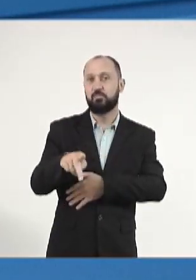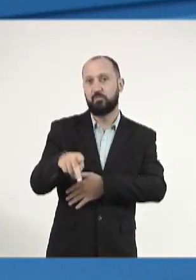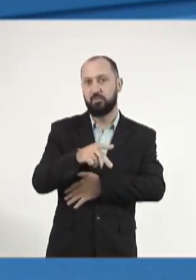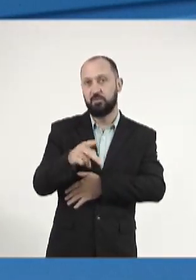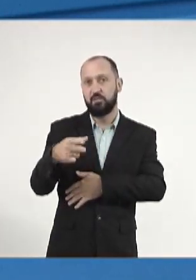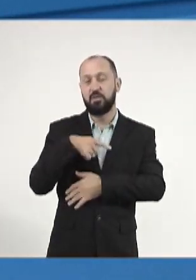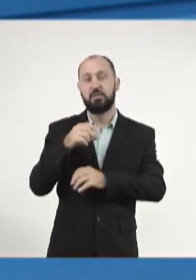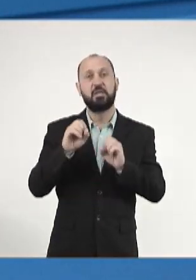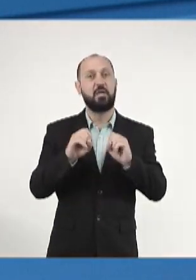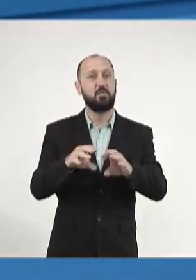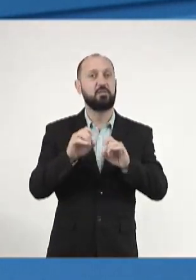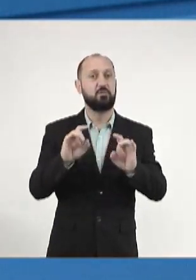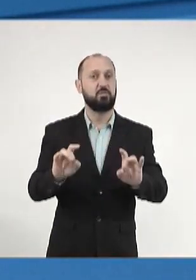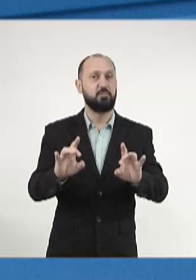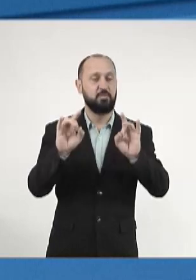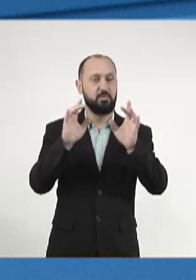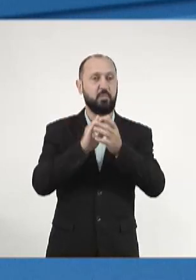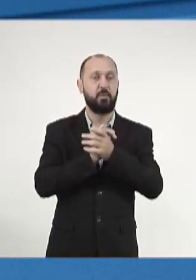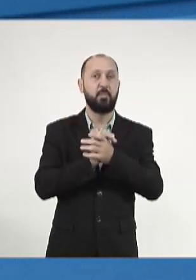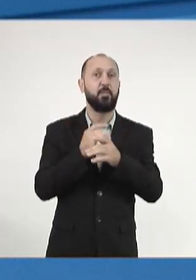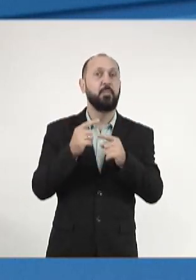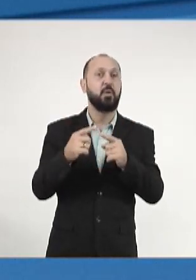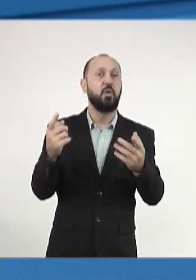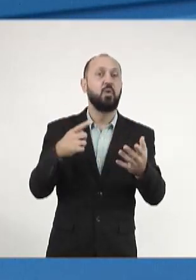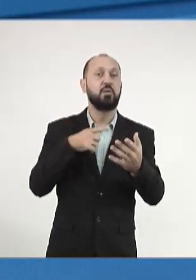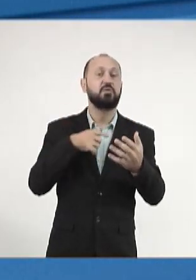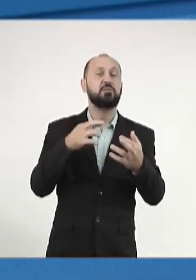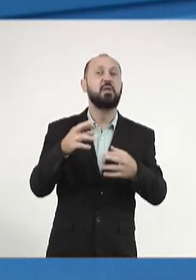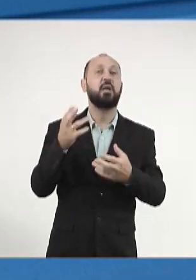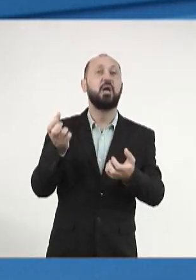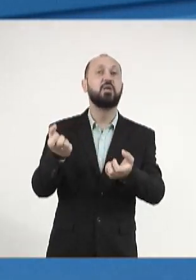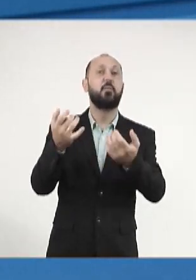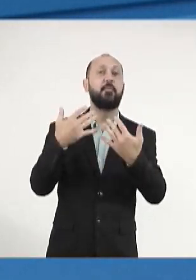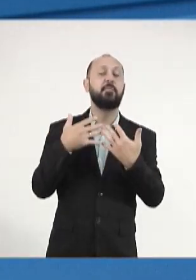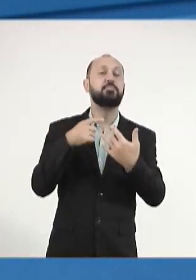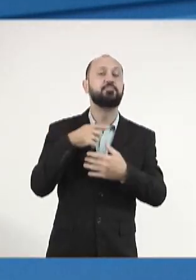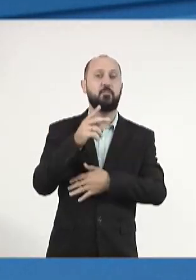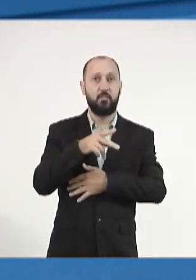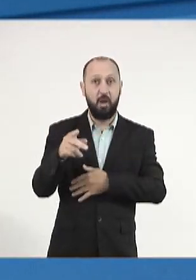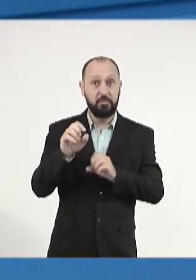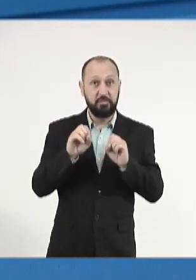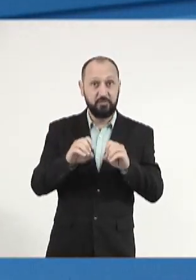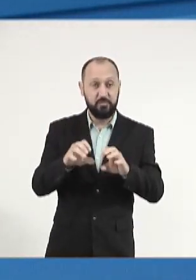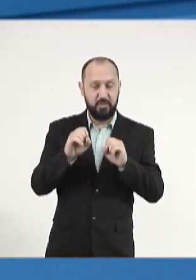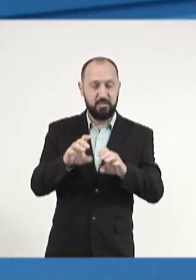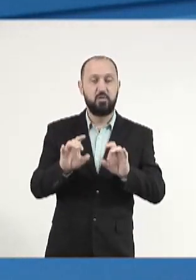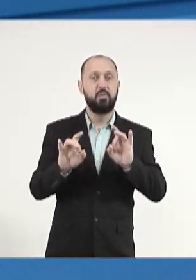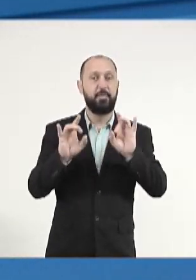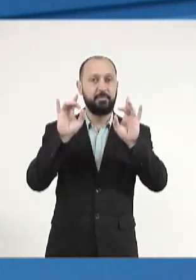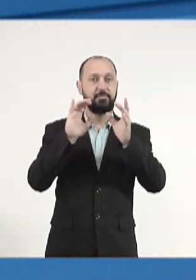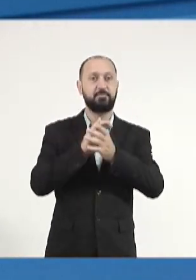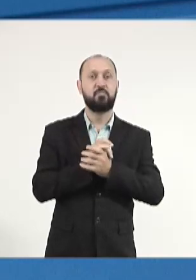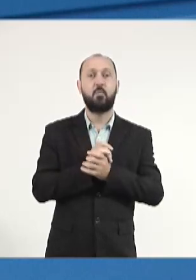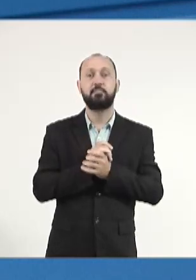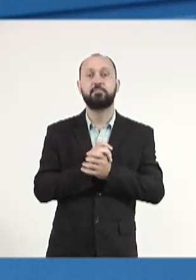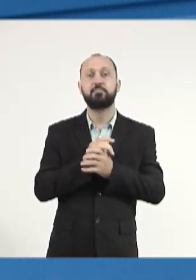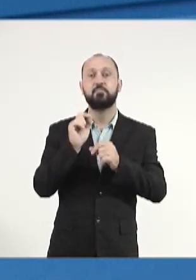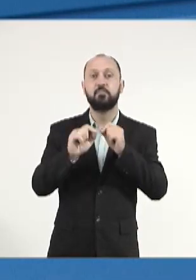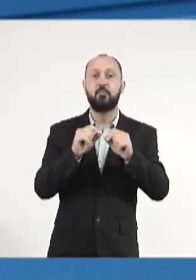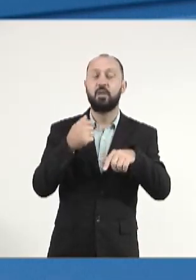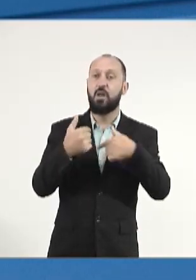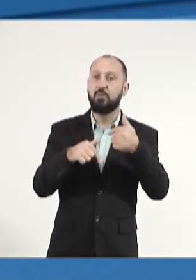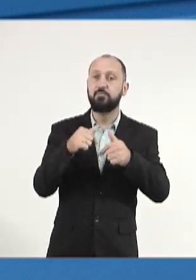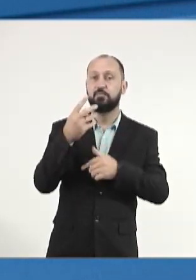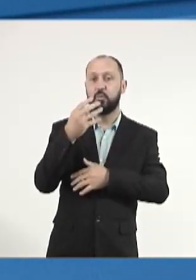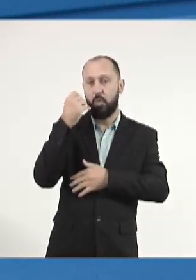professores da educação especial, porque hoje há relatos dos professores da educação especial de que